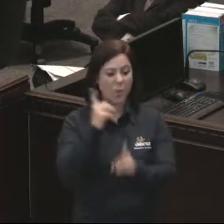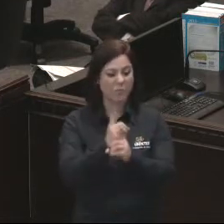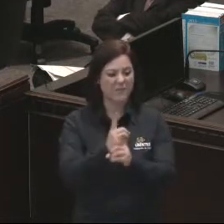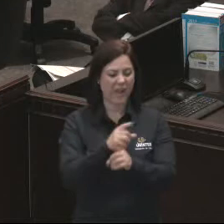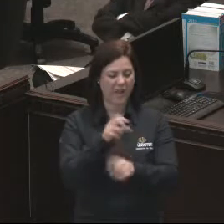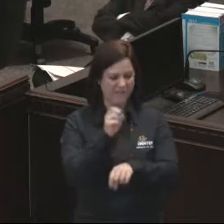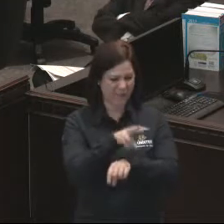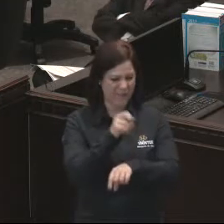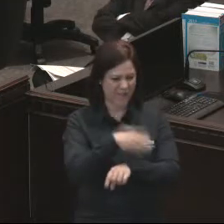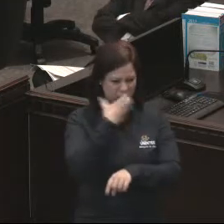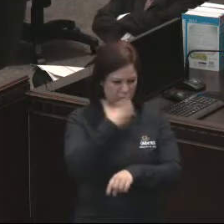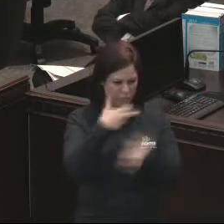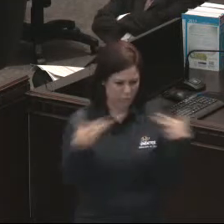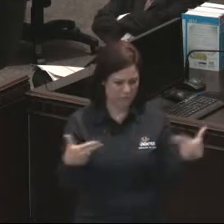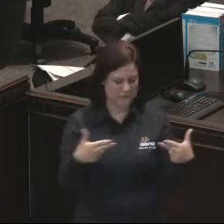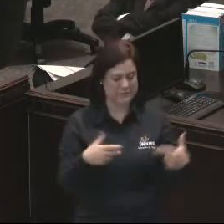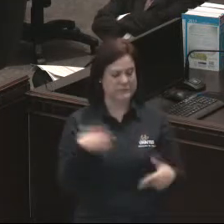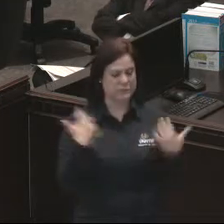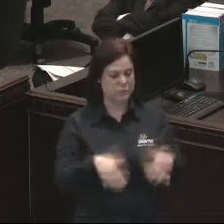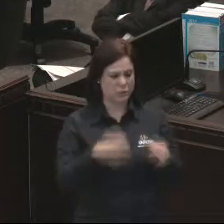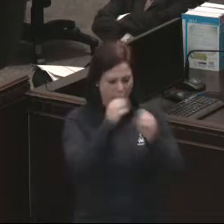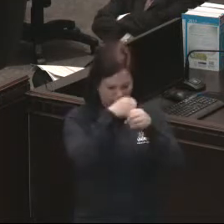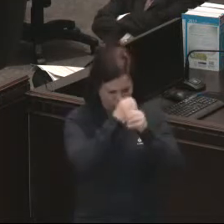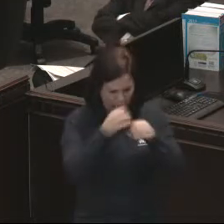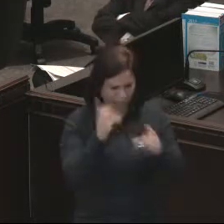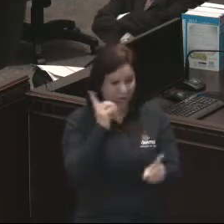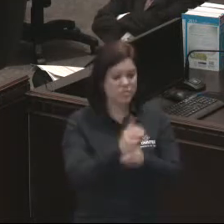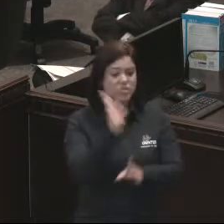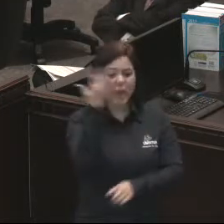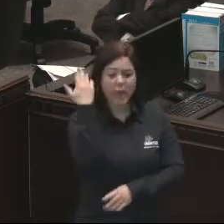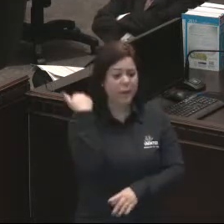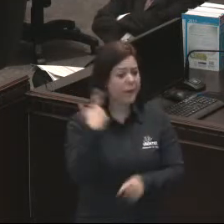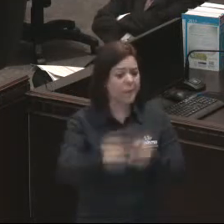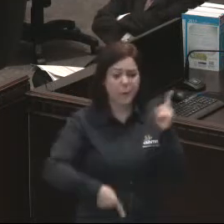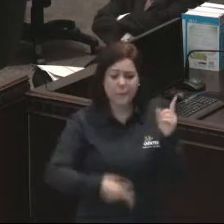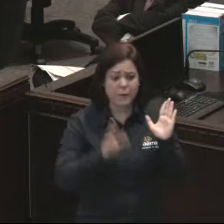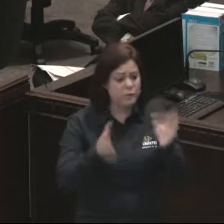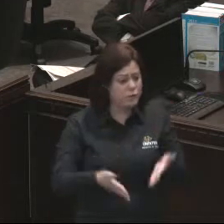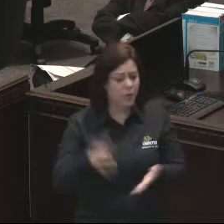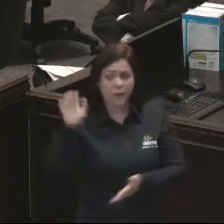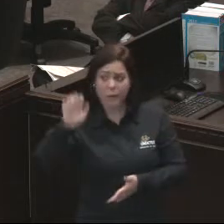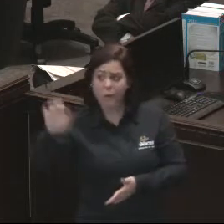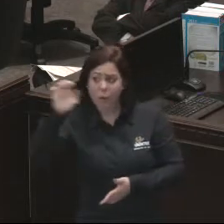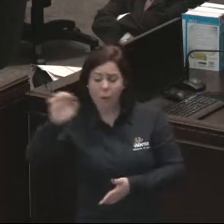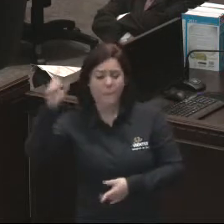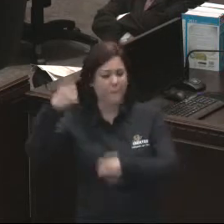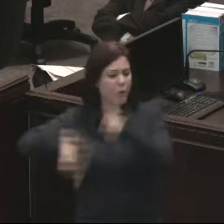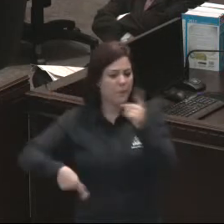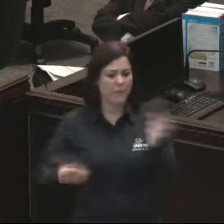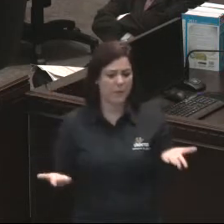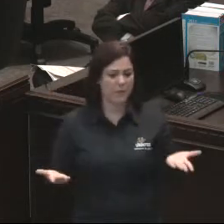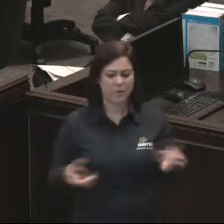frutas, né? E eles já estão proibidos há muitos anos na União Europeia, e